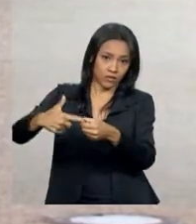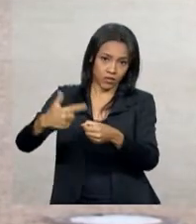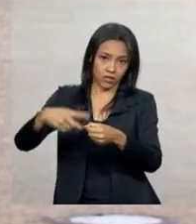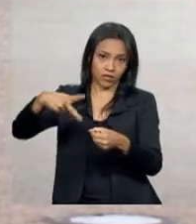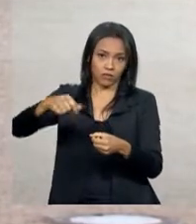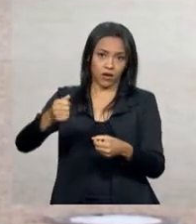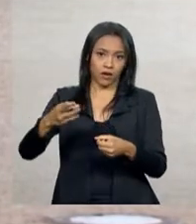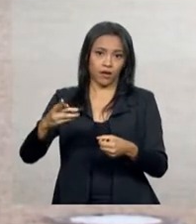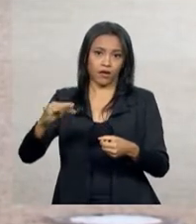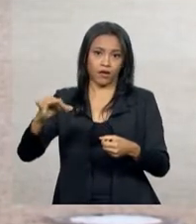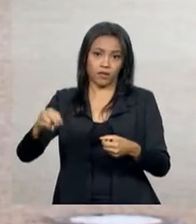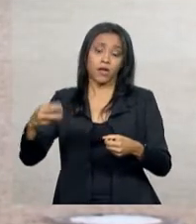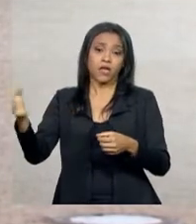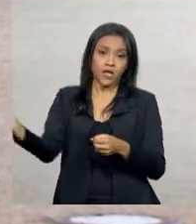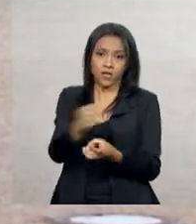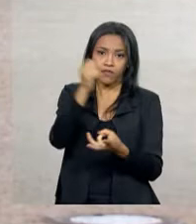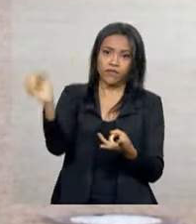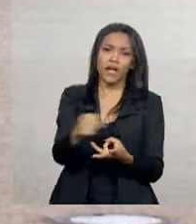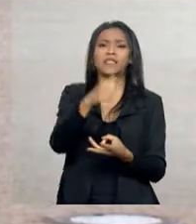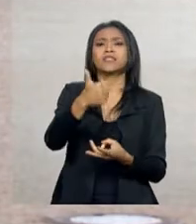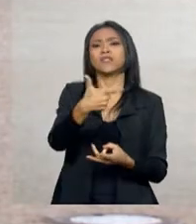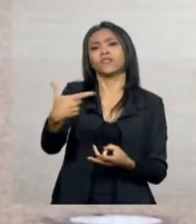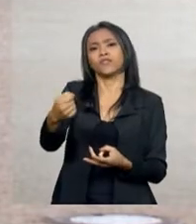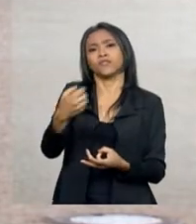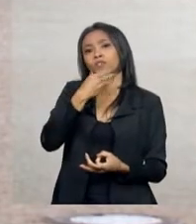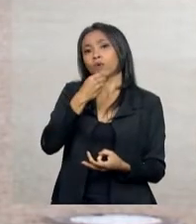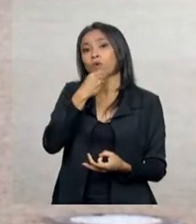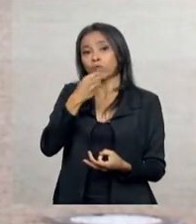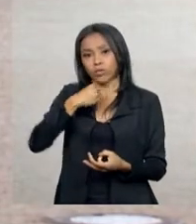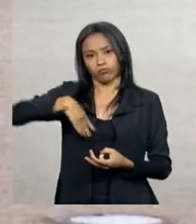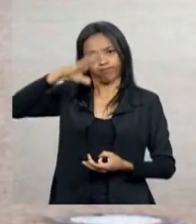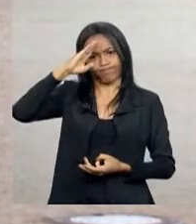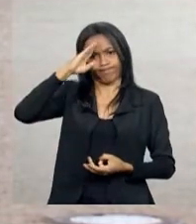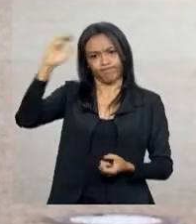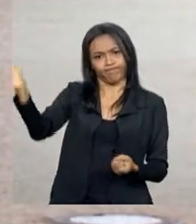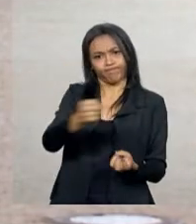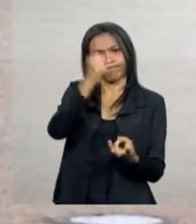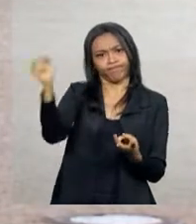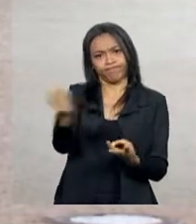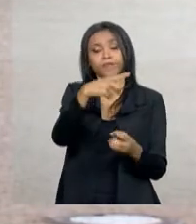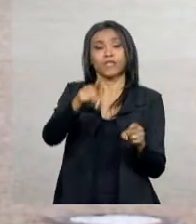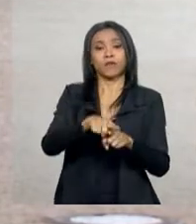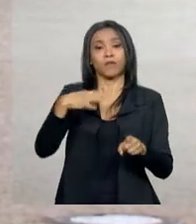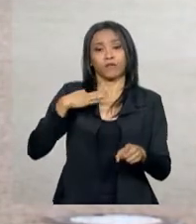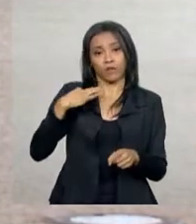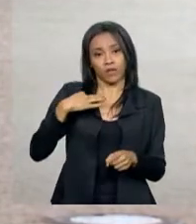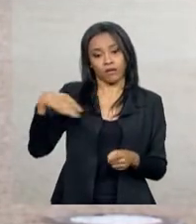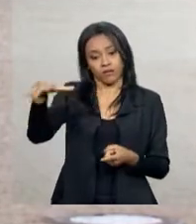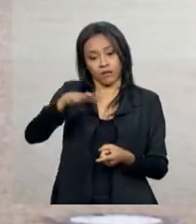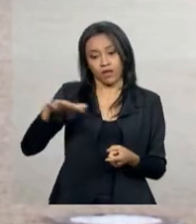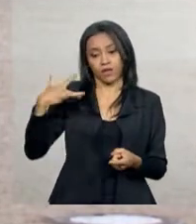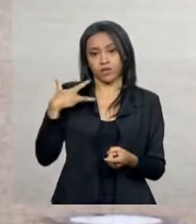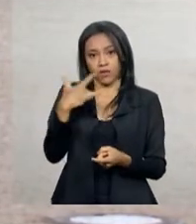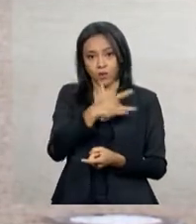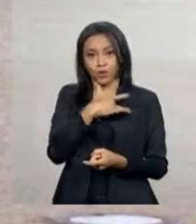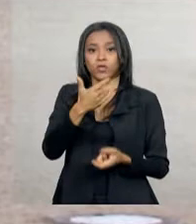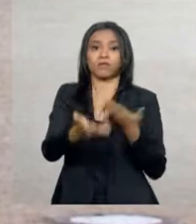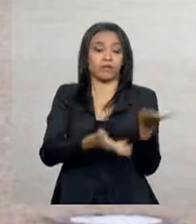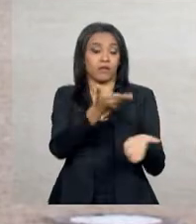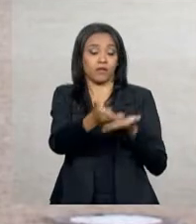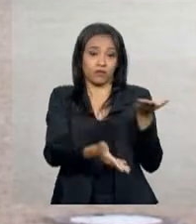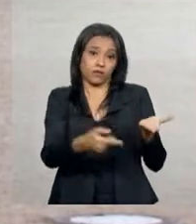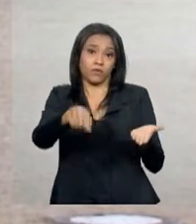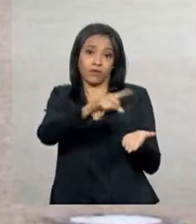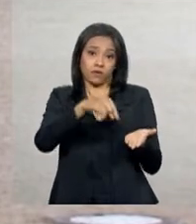mais 120 homens para atuar na fronteira. E o envio de voluntários da área de saúde para o atendimento